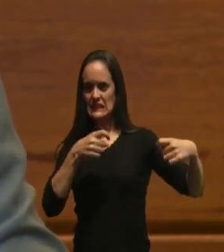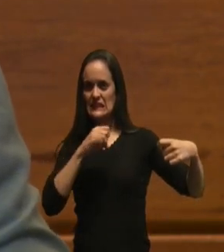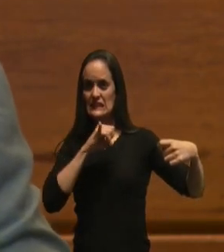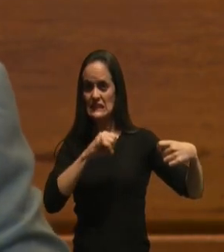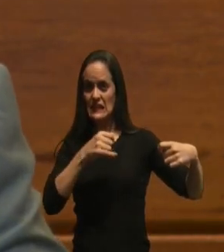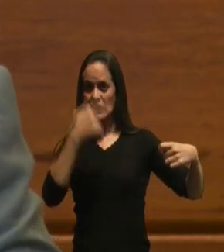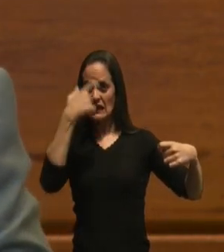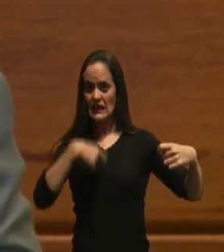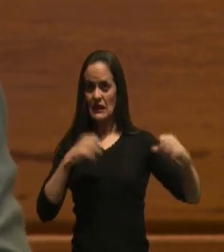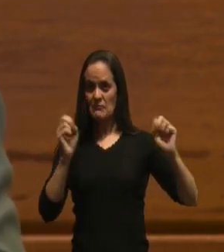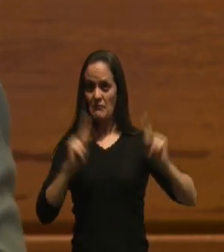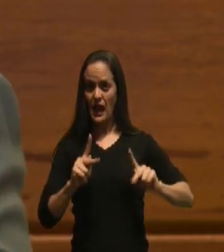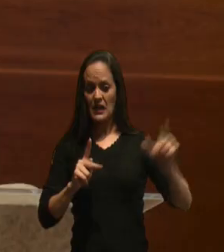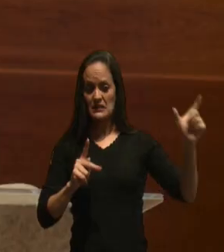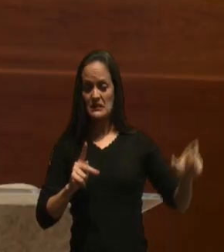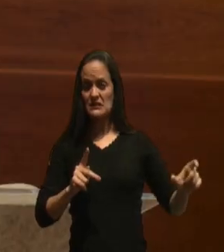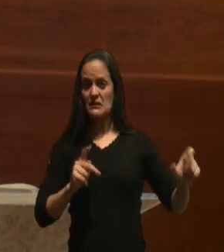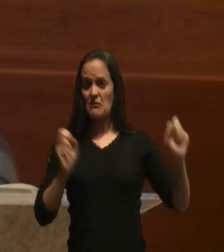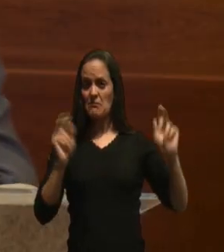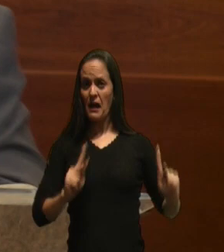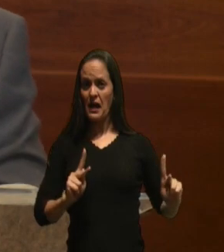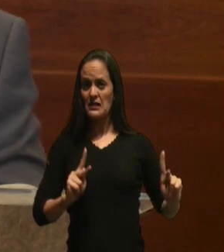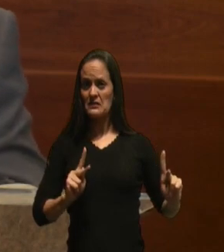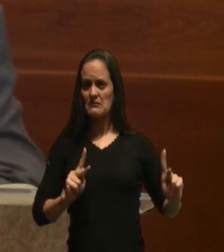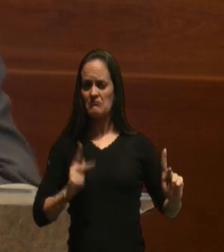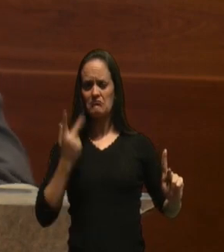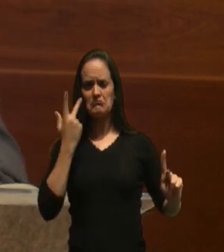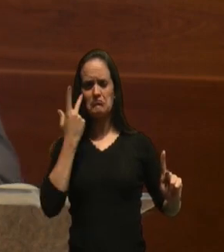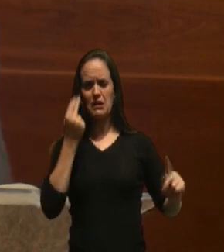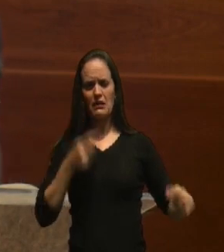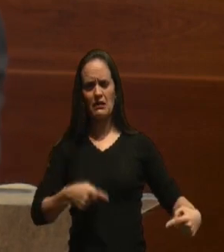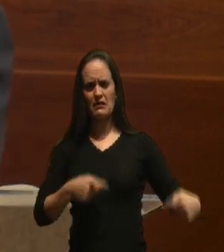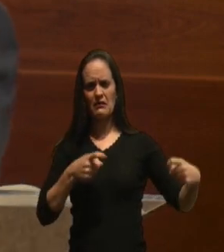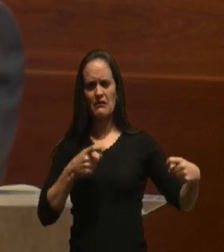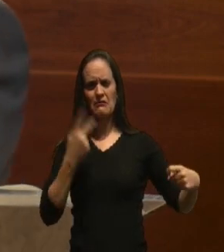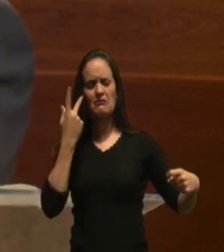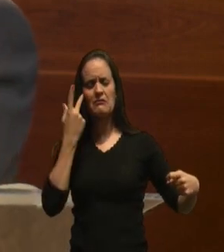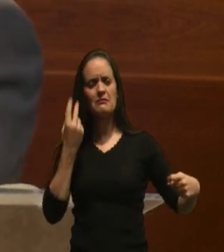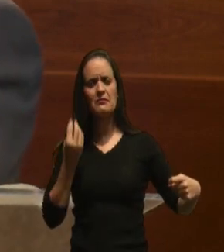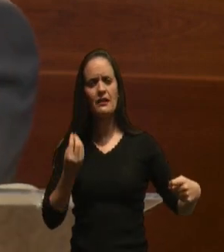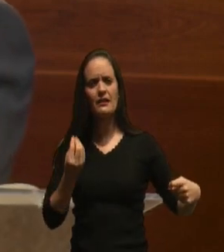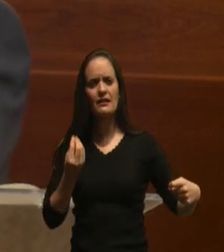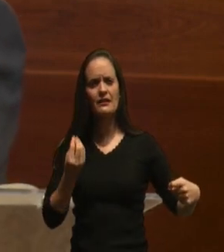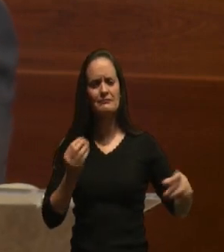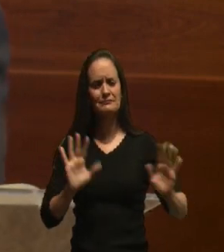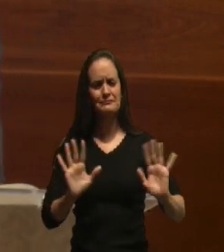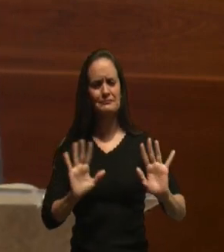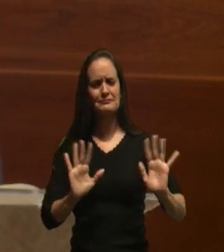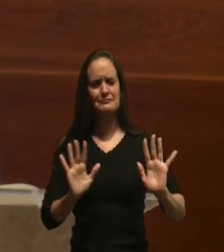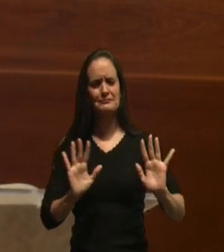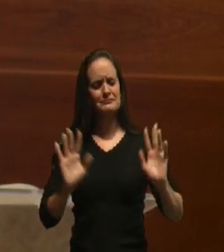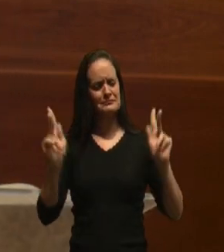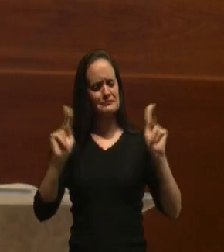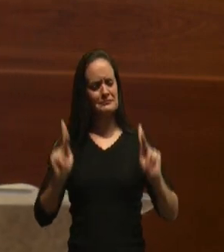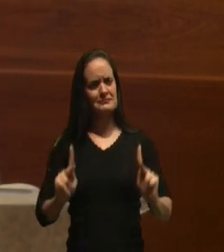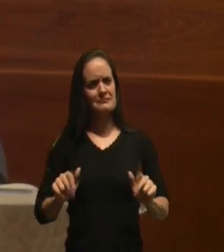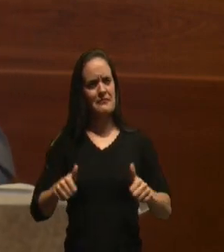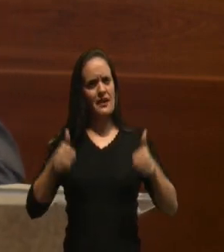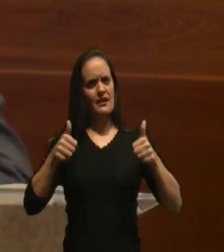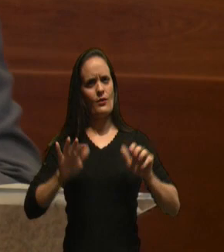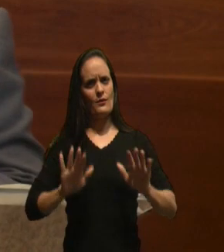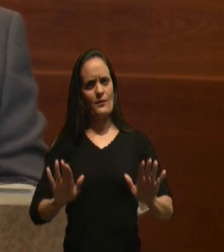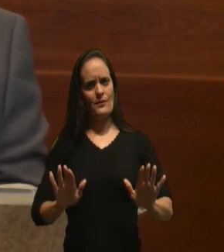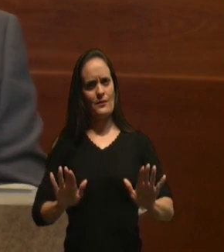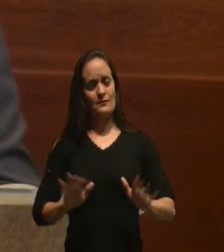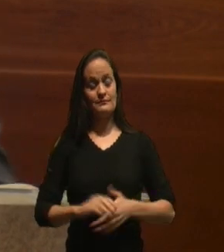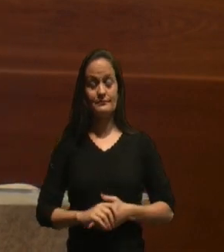você. Não faça guerra contra quem está em paz com você. E naquele